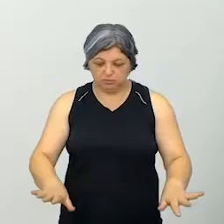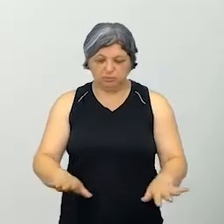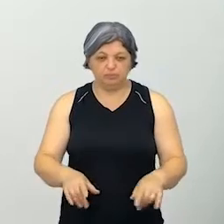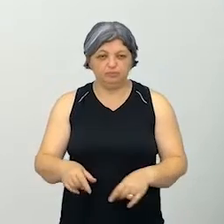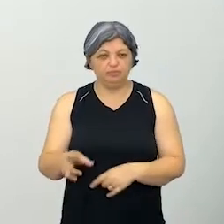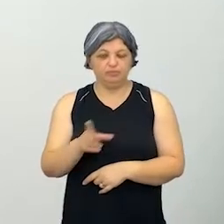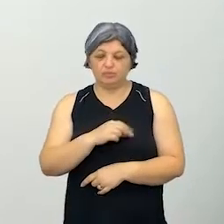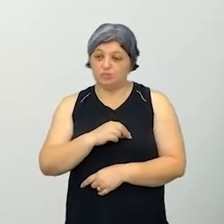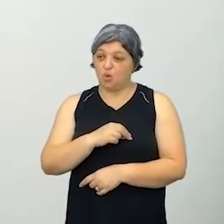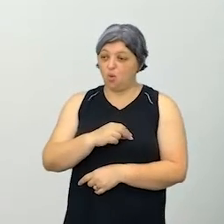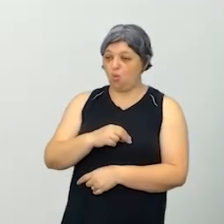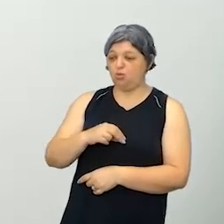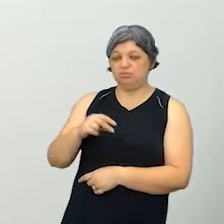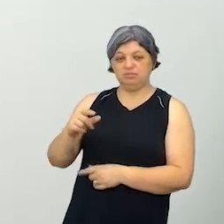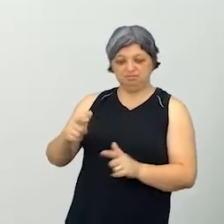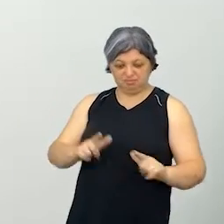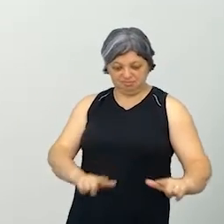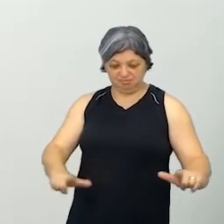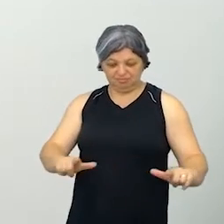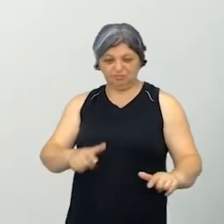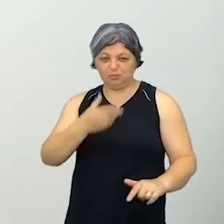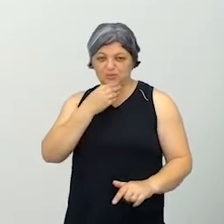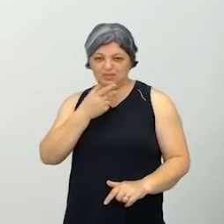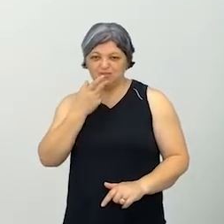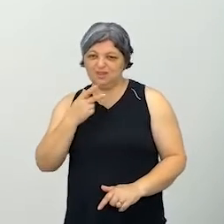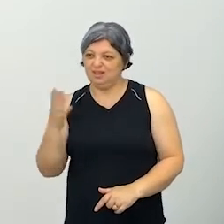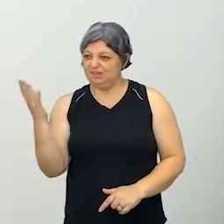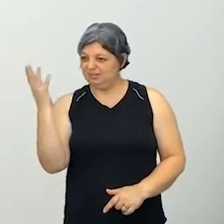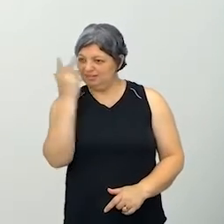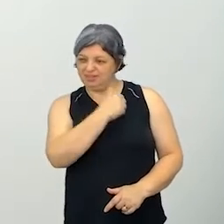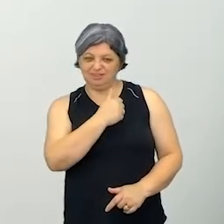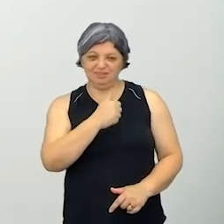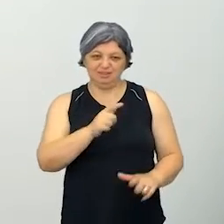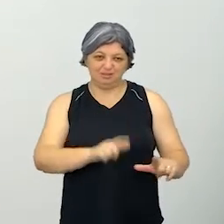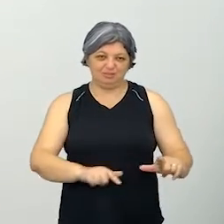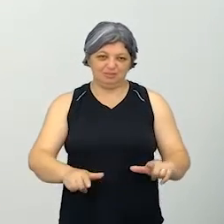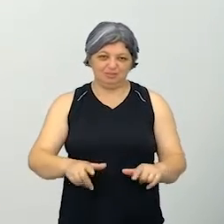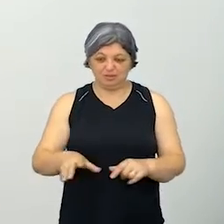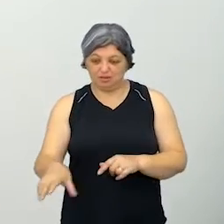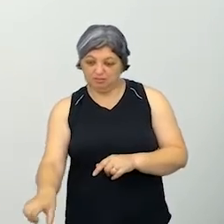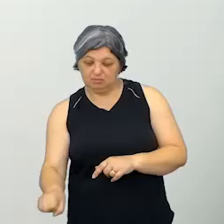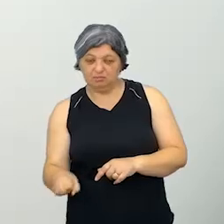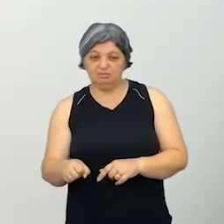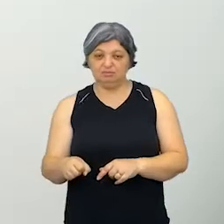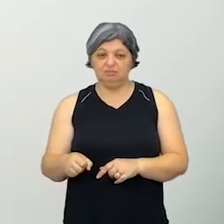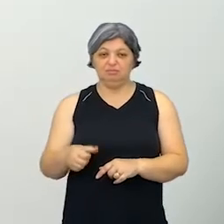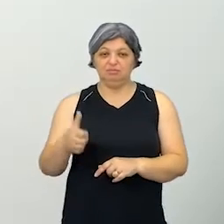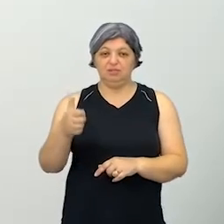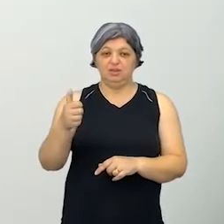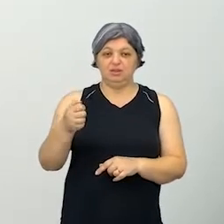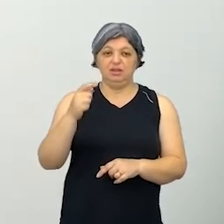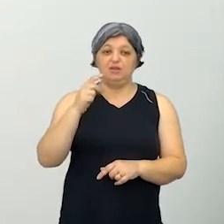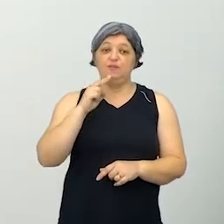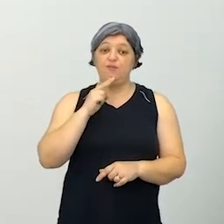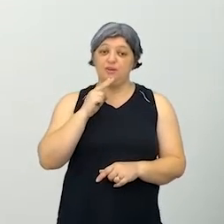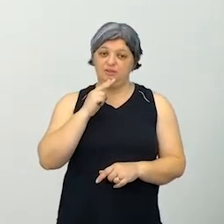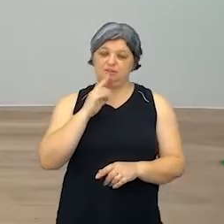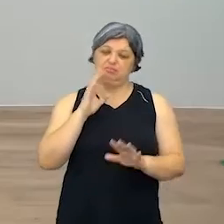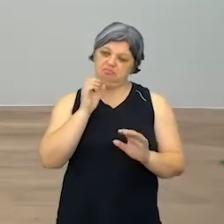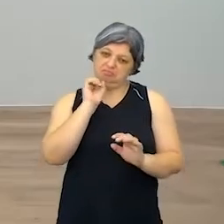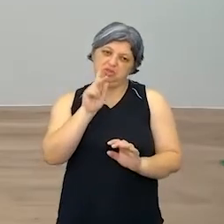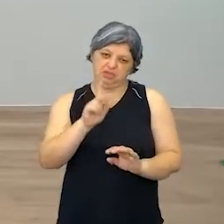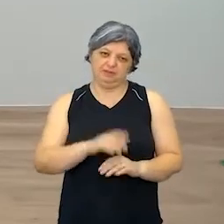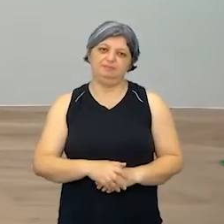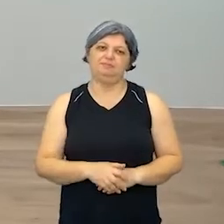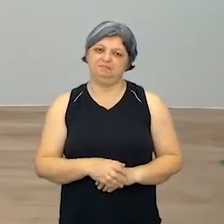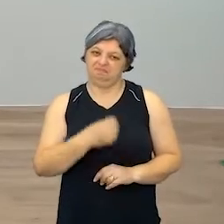está demais, disse Fabiano, enquanto se esticava para pegar a caneta verde. Até aí, tudo bem.